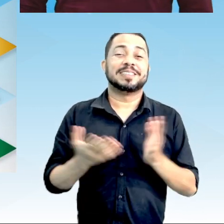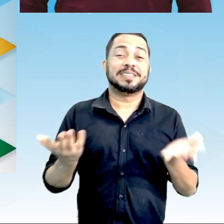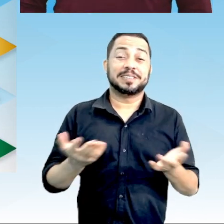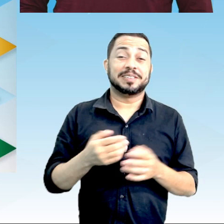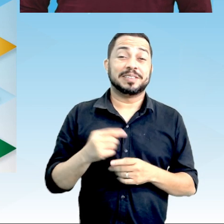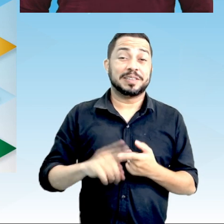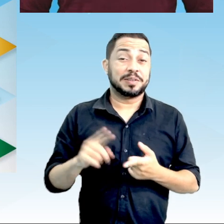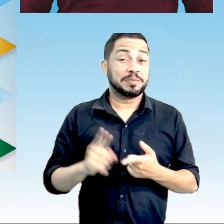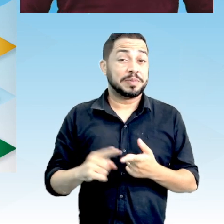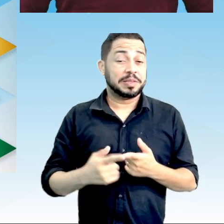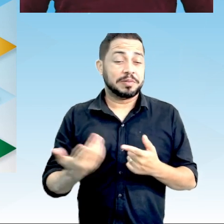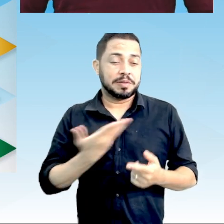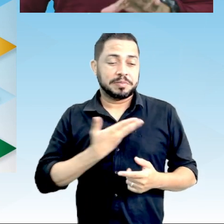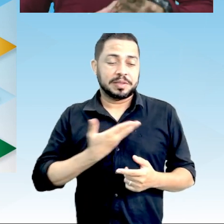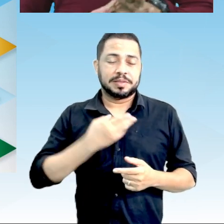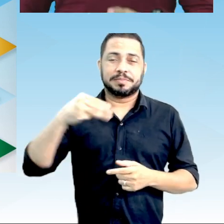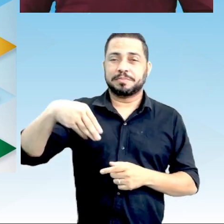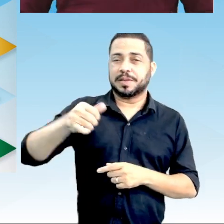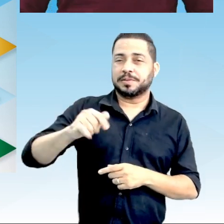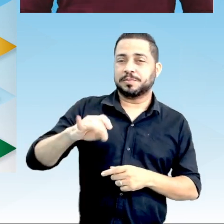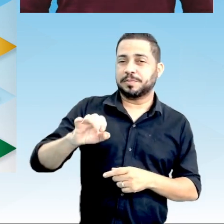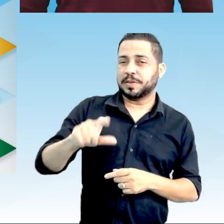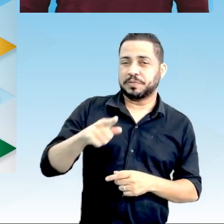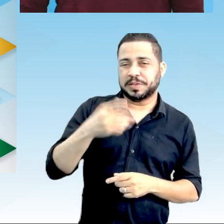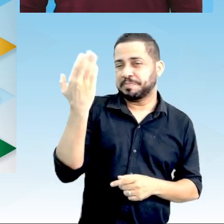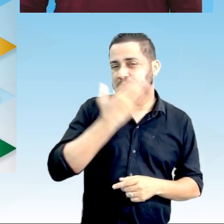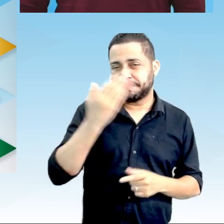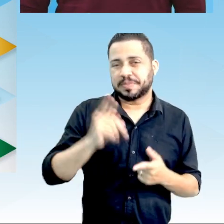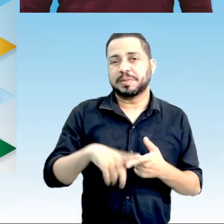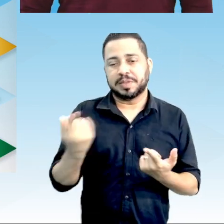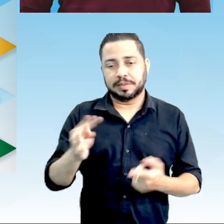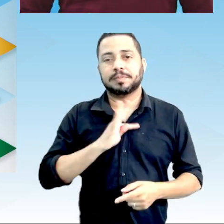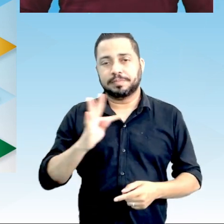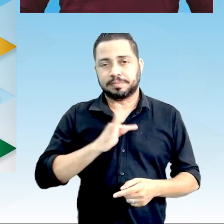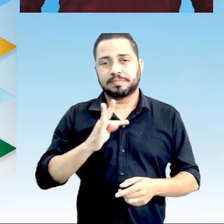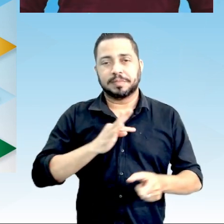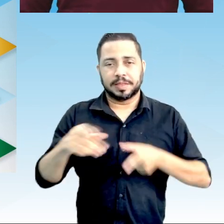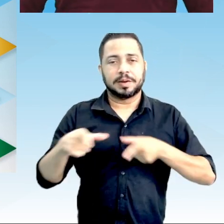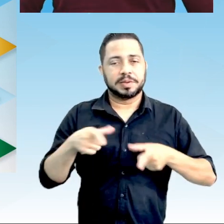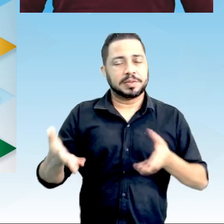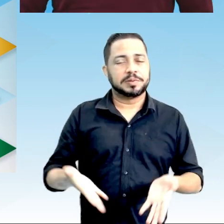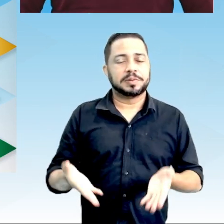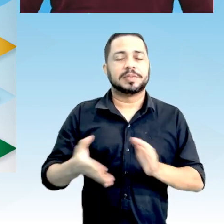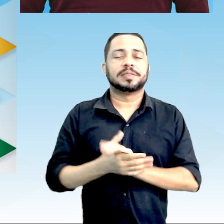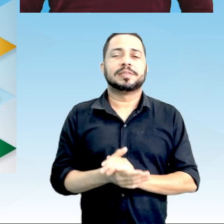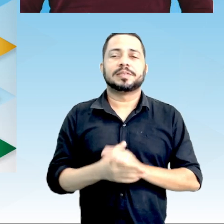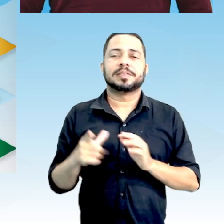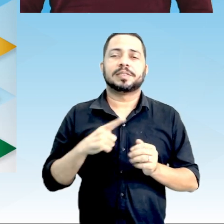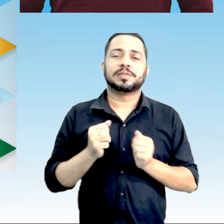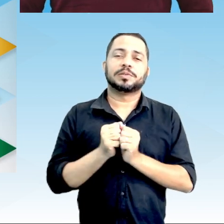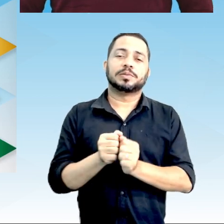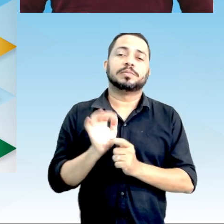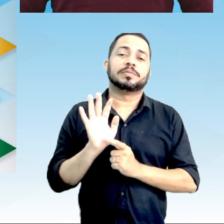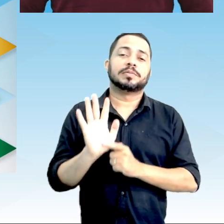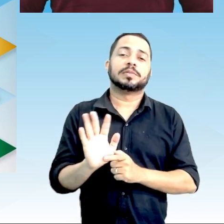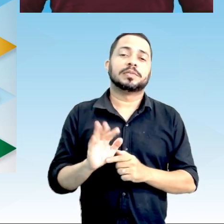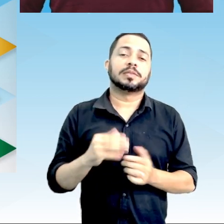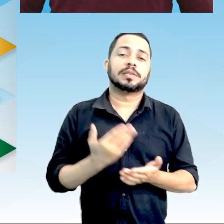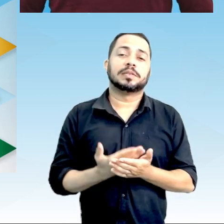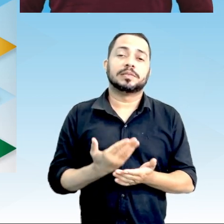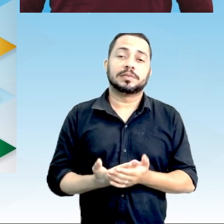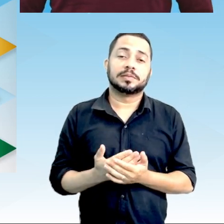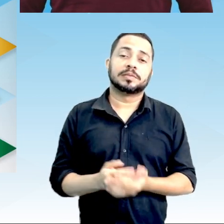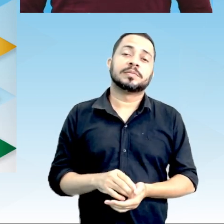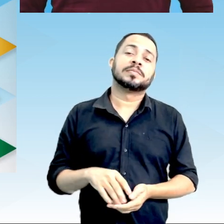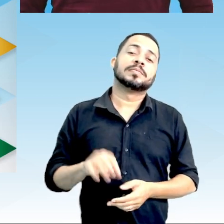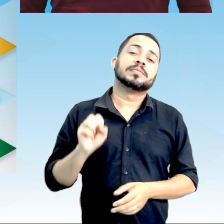nosso parceiraço, Manuel, você não está vendo, mas ele é a nossa técnica de hoje. E nós vamos estar mostrando para você a nossa videoaula de